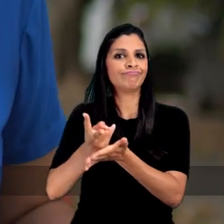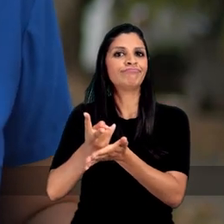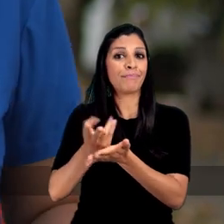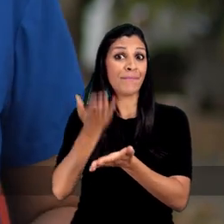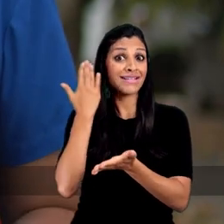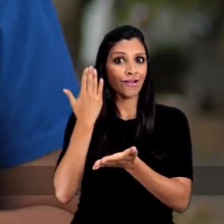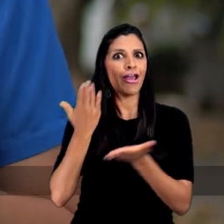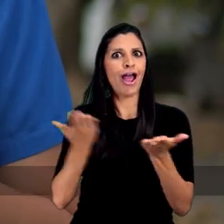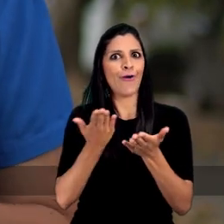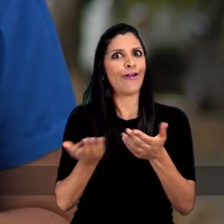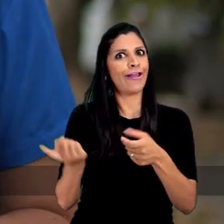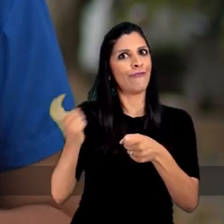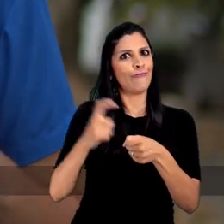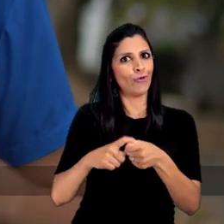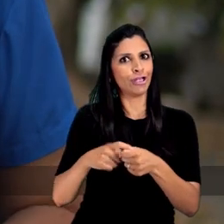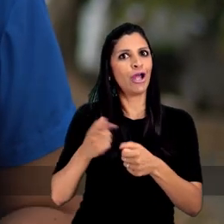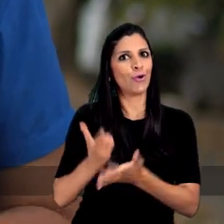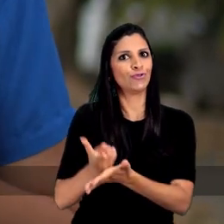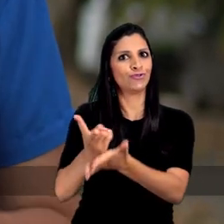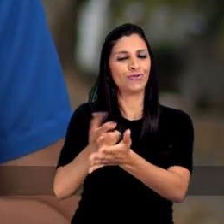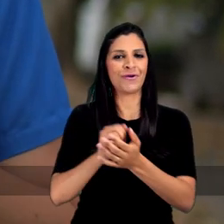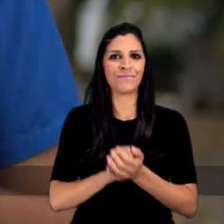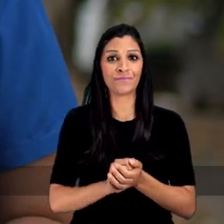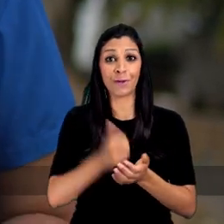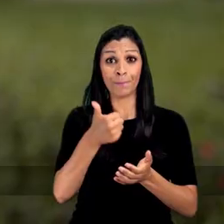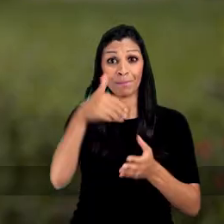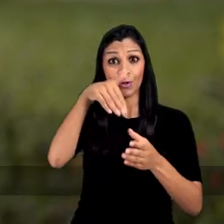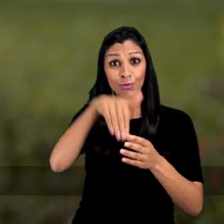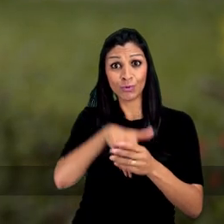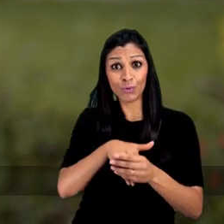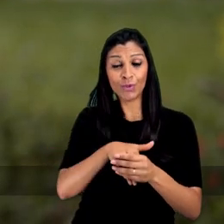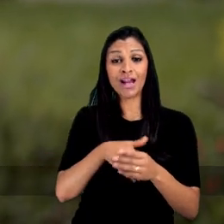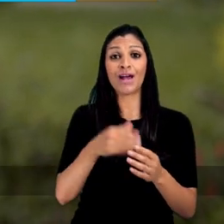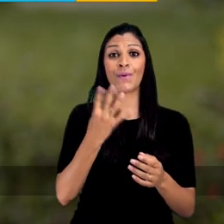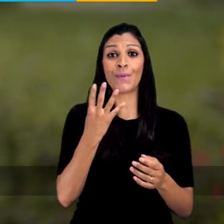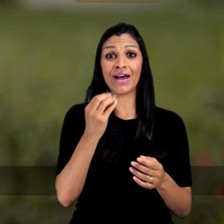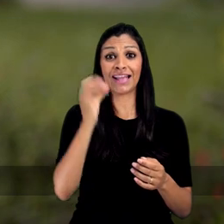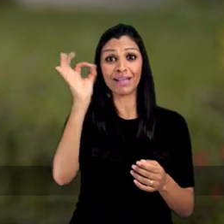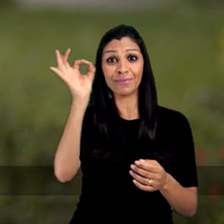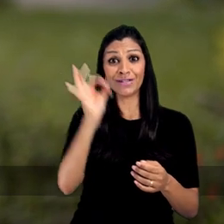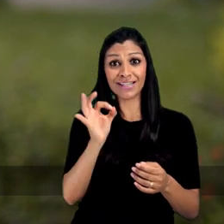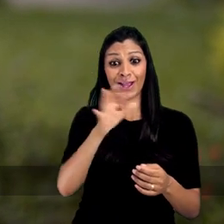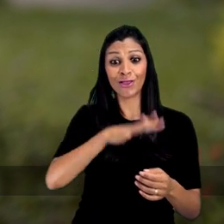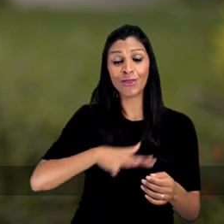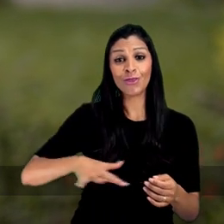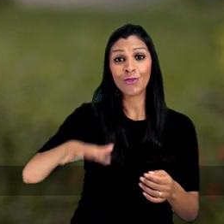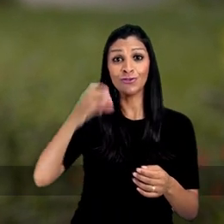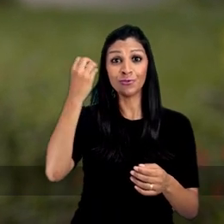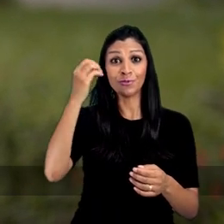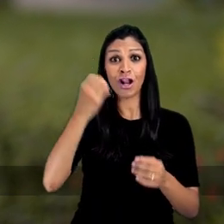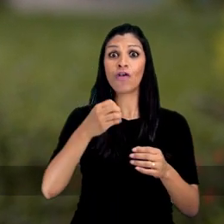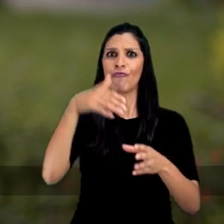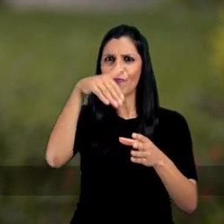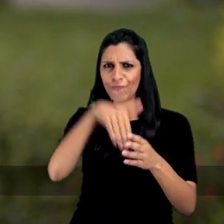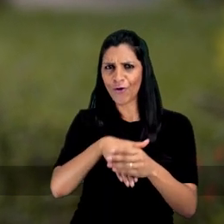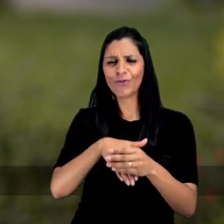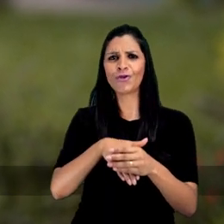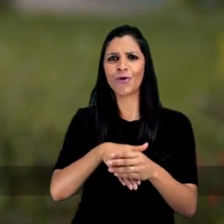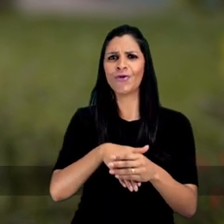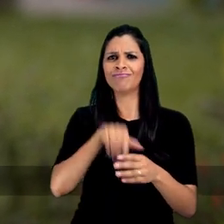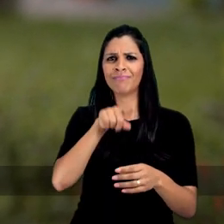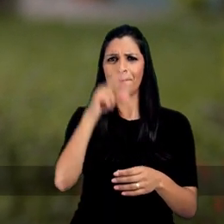Porto Alegre num passado recente e que agora querem voltar. No primeiro turno, mais de 40% da cidade